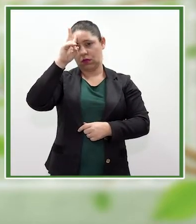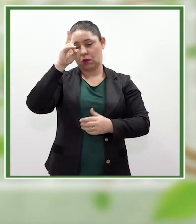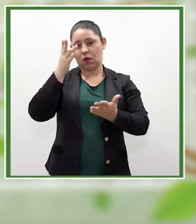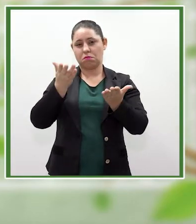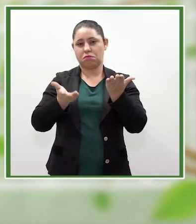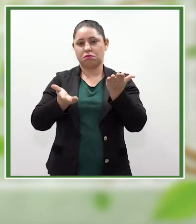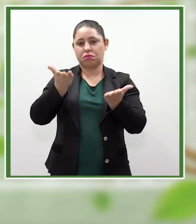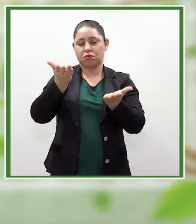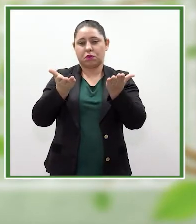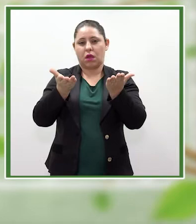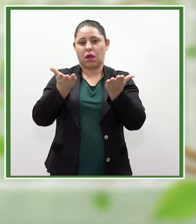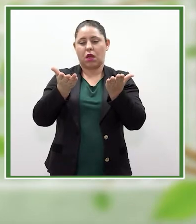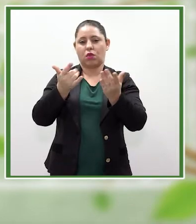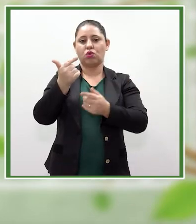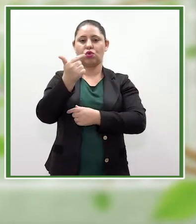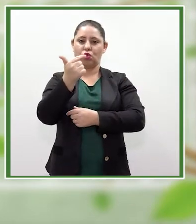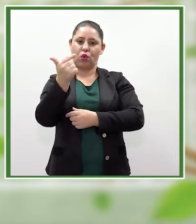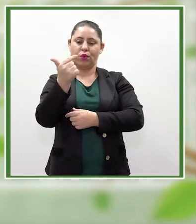Vejam que valores maiores